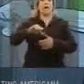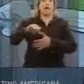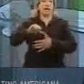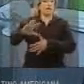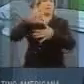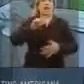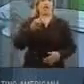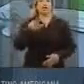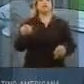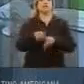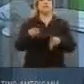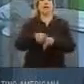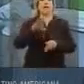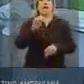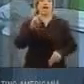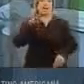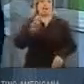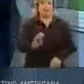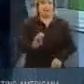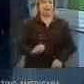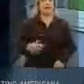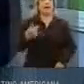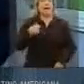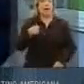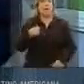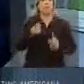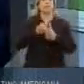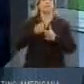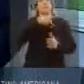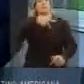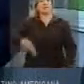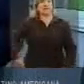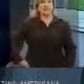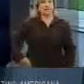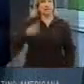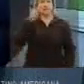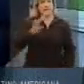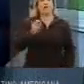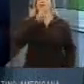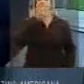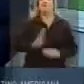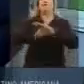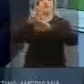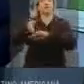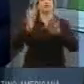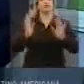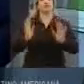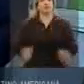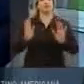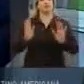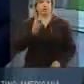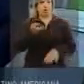Latina e do Caribe. Eu sou o primeiro presidente que visitei em um